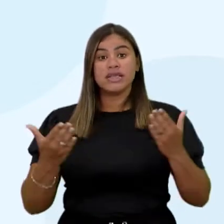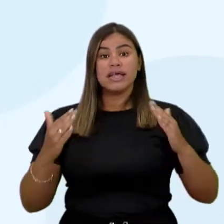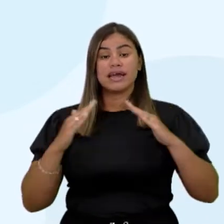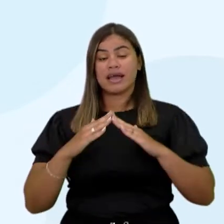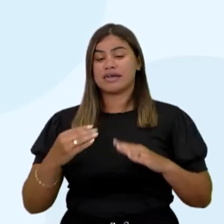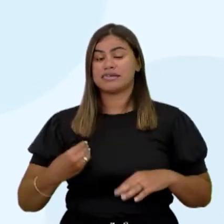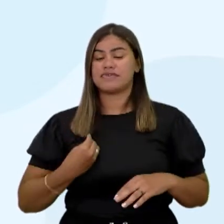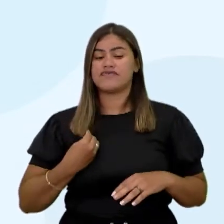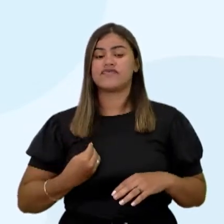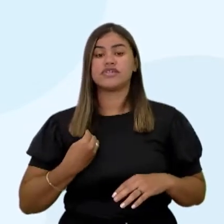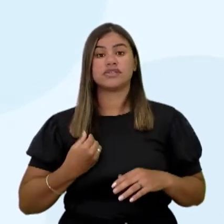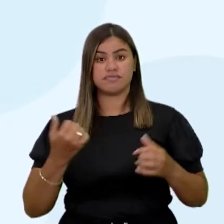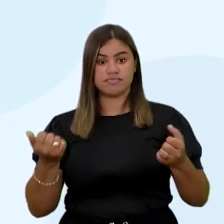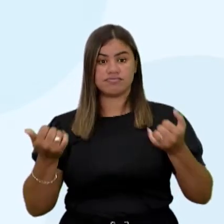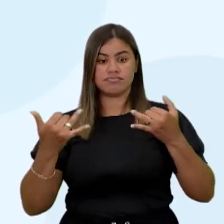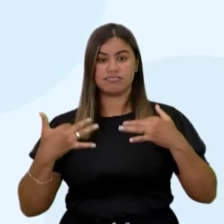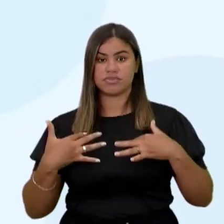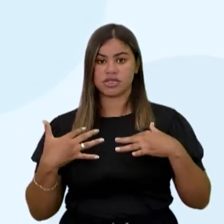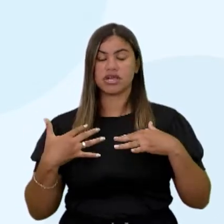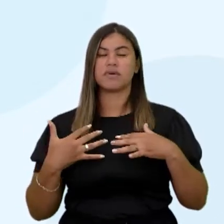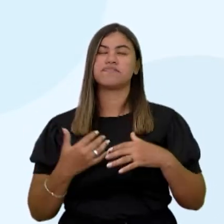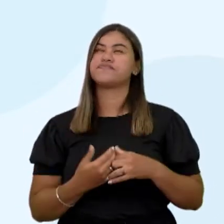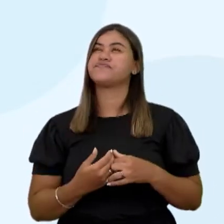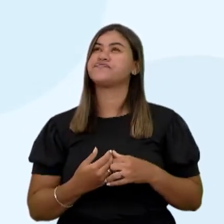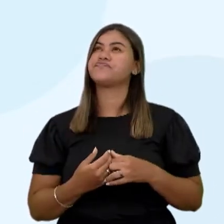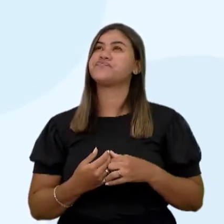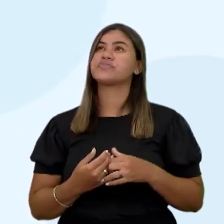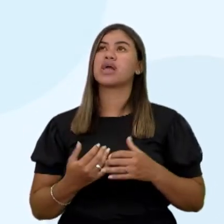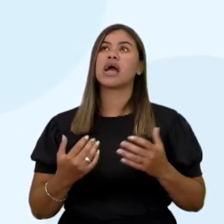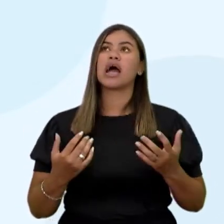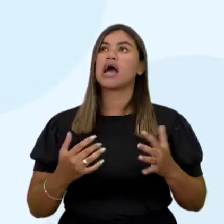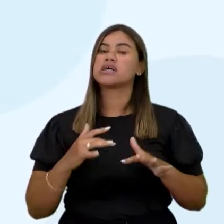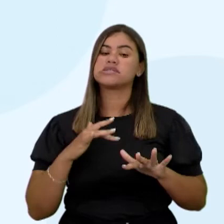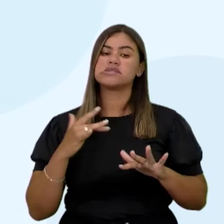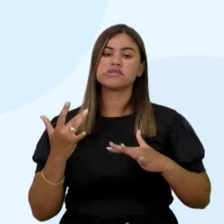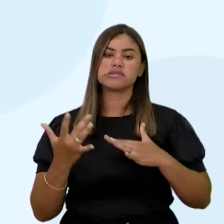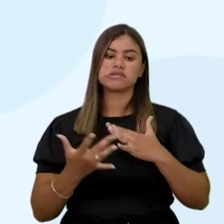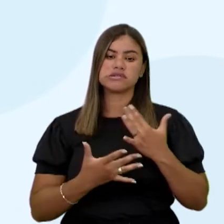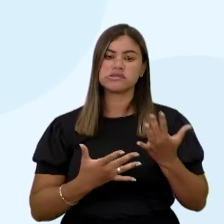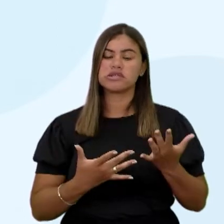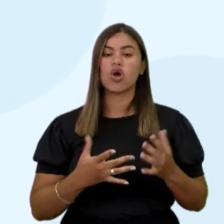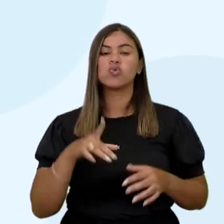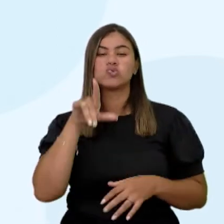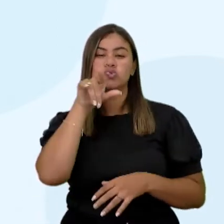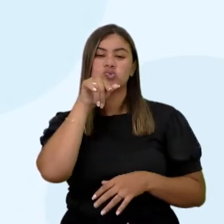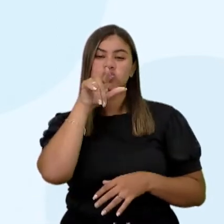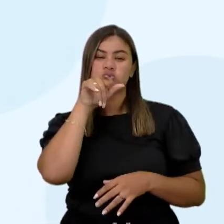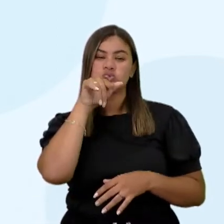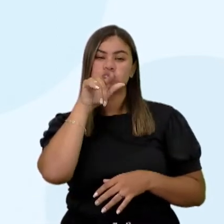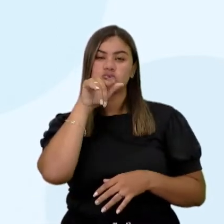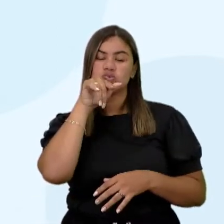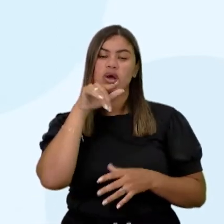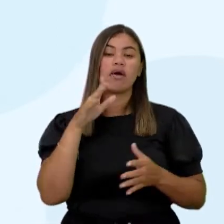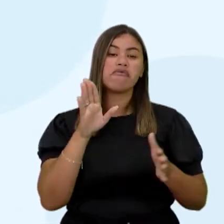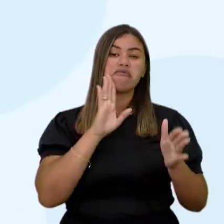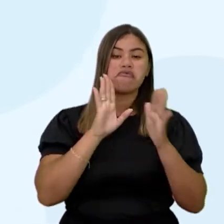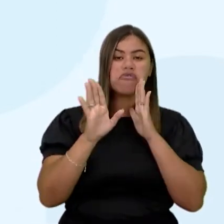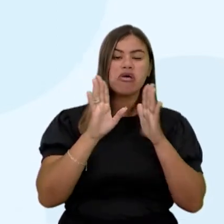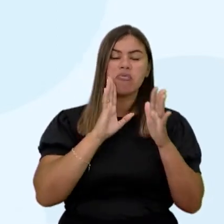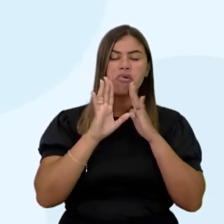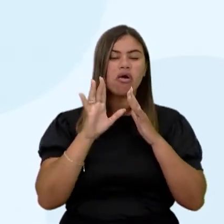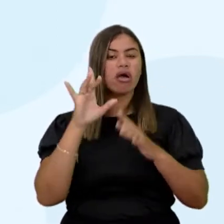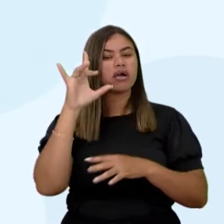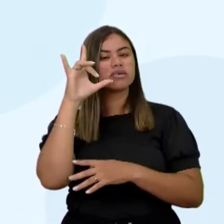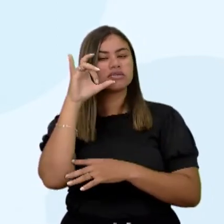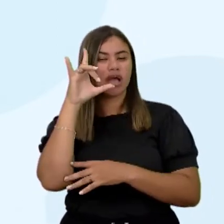nas redes sociais? Qual é aquele assunto que, olha, estão discutindo no Twitter, estão discutindo no Facebook, no